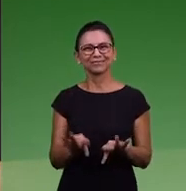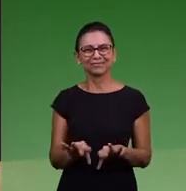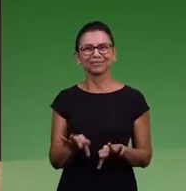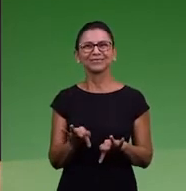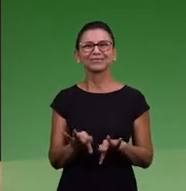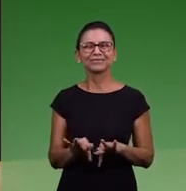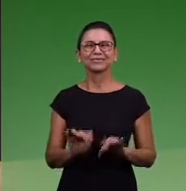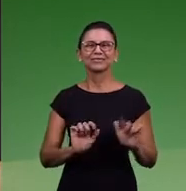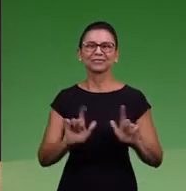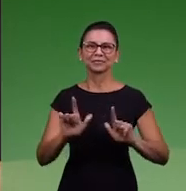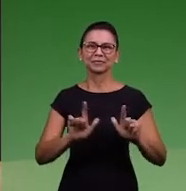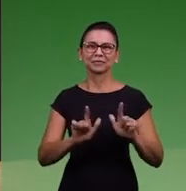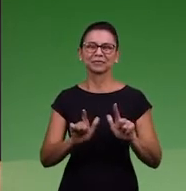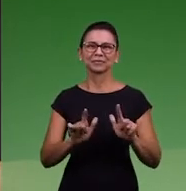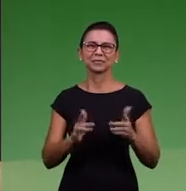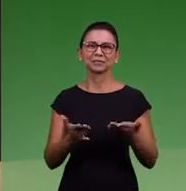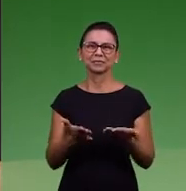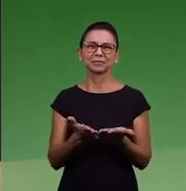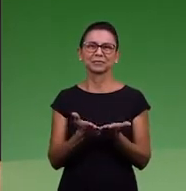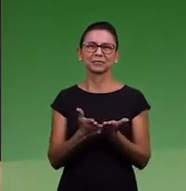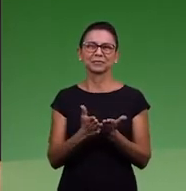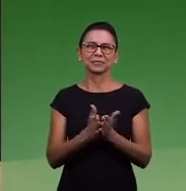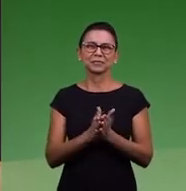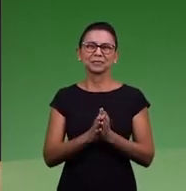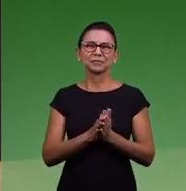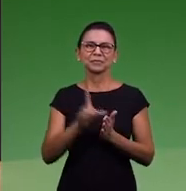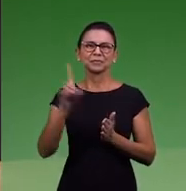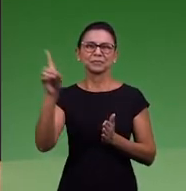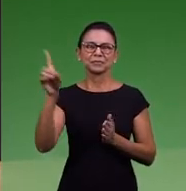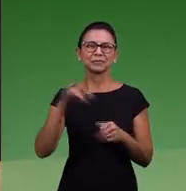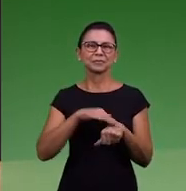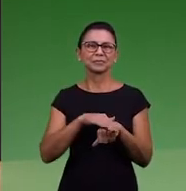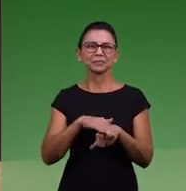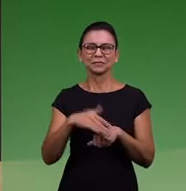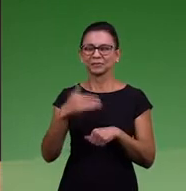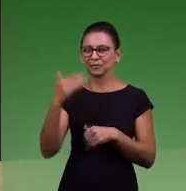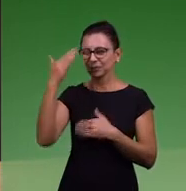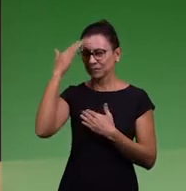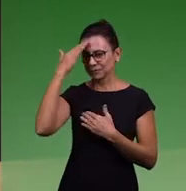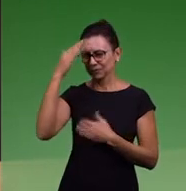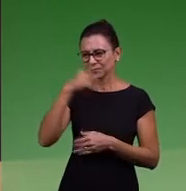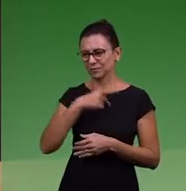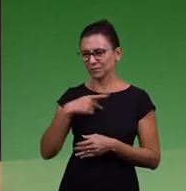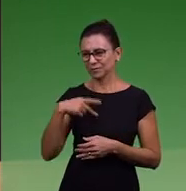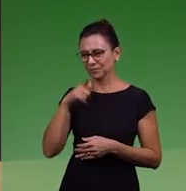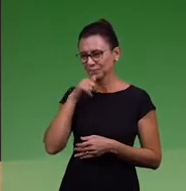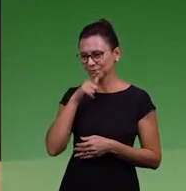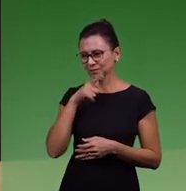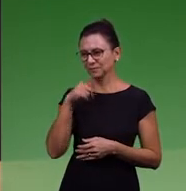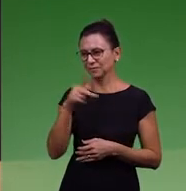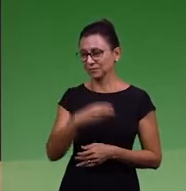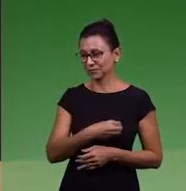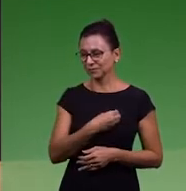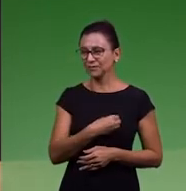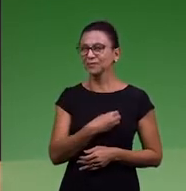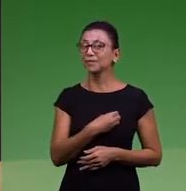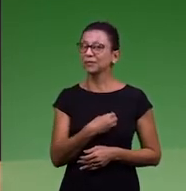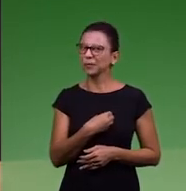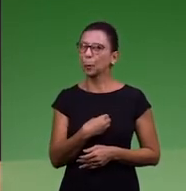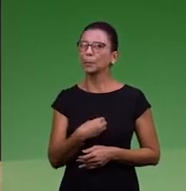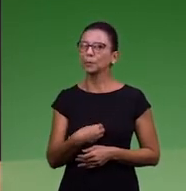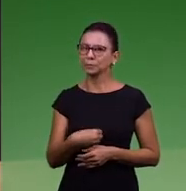de mais uma edição do programa Conversas Bíblicas. Pastor Gilson, muito obrigado mais uma vez pela sua presença, por nos